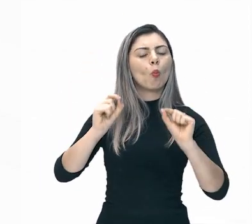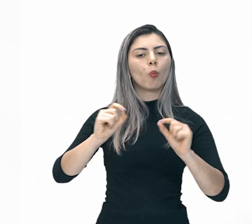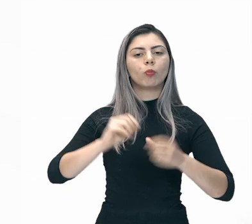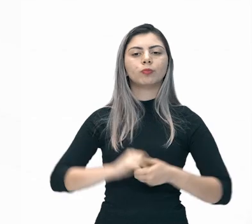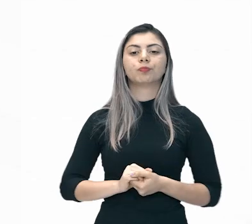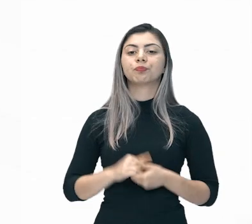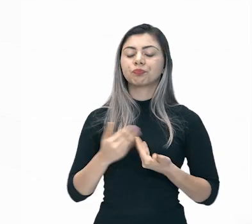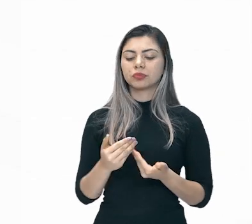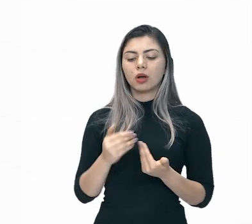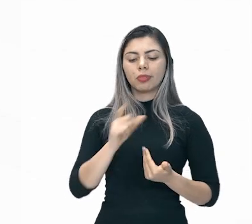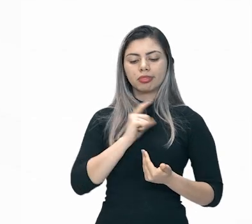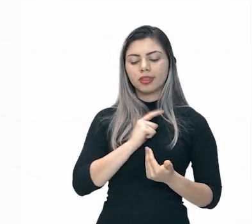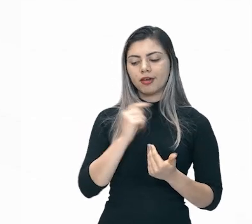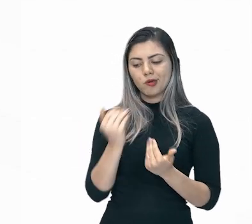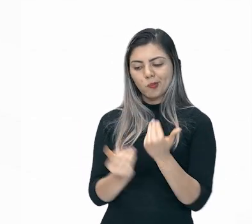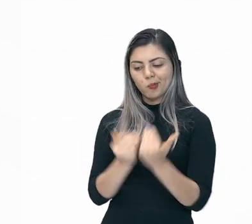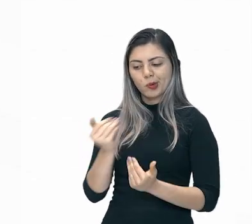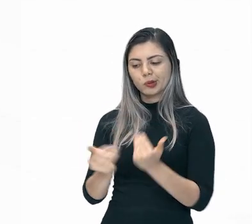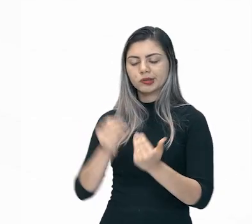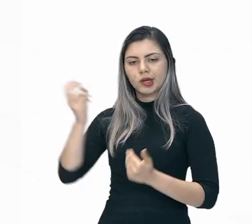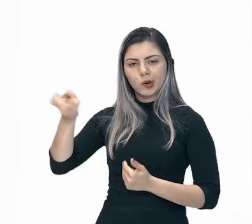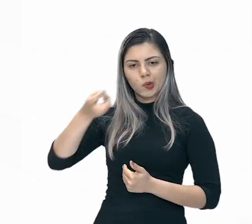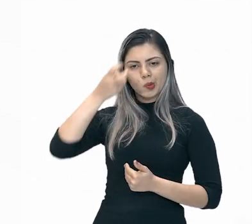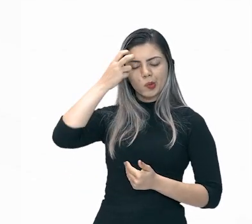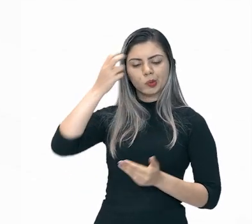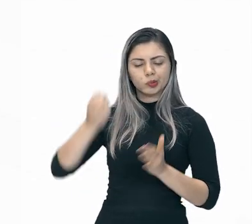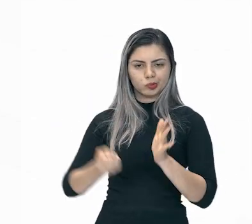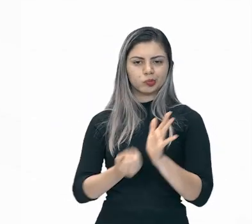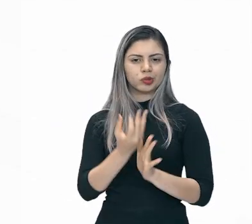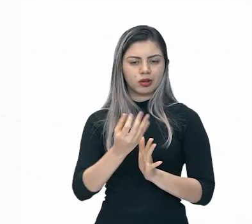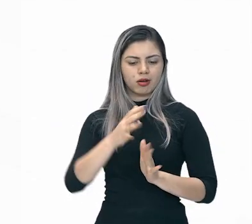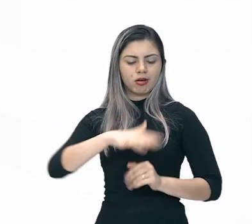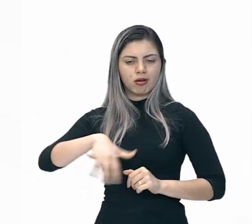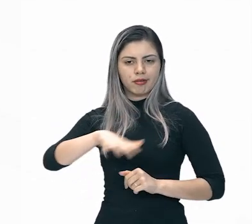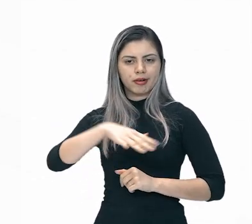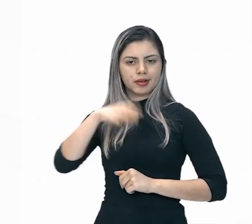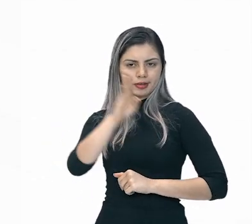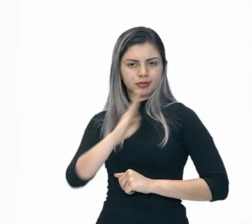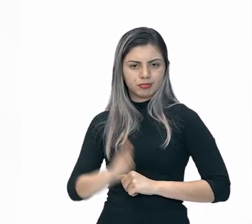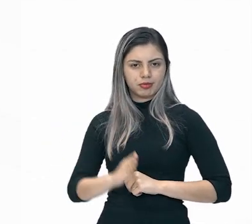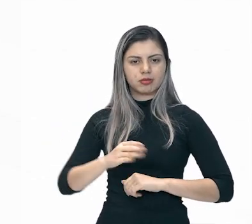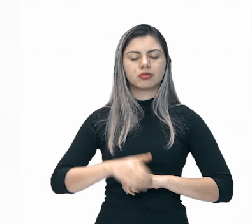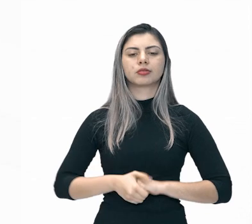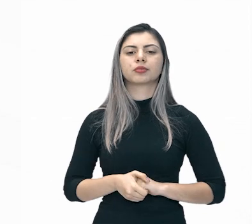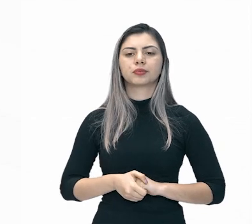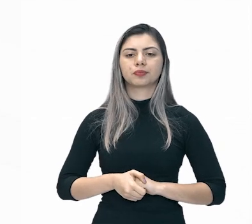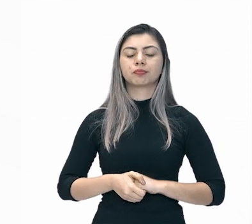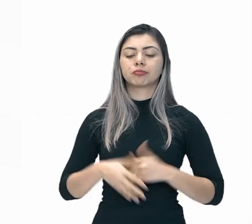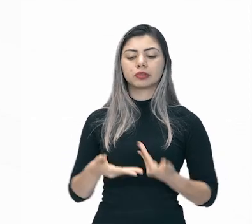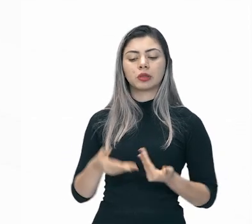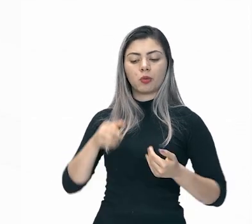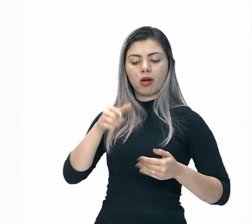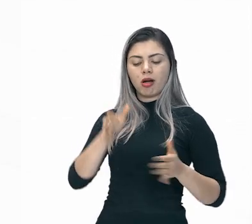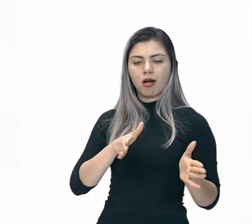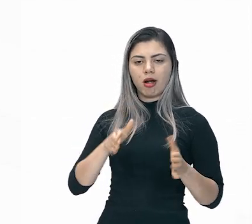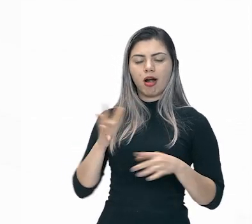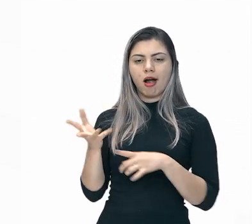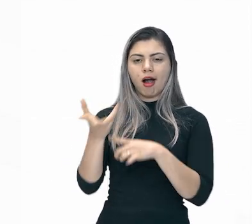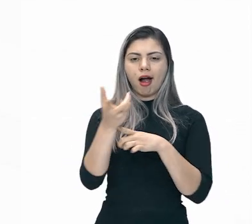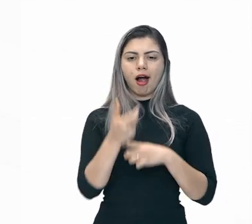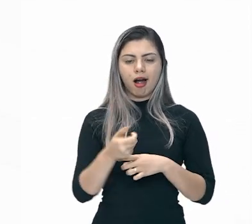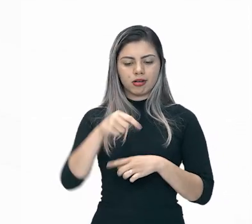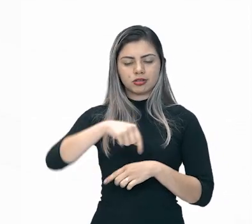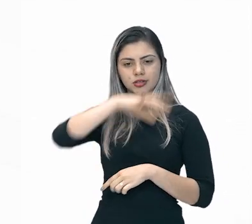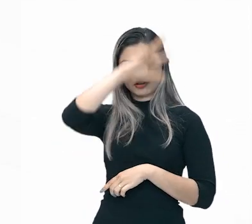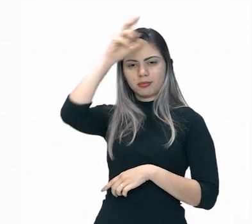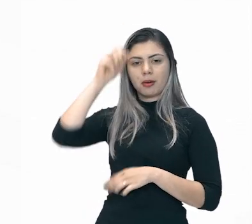durante todo o processo de formação da identidade nacional e da criação da cultura brasileira, a arte do Amazonas teve participação